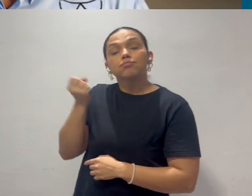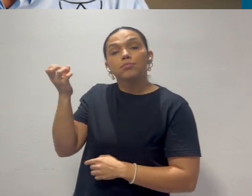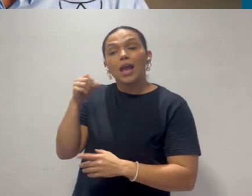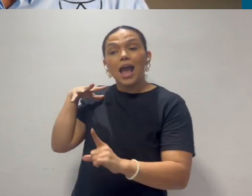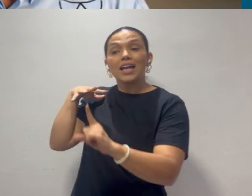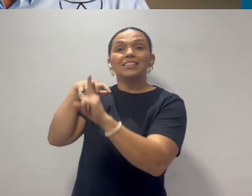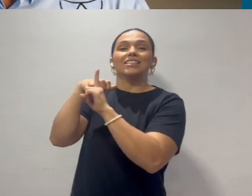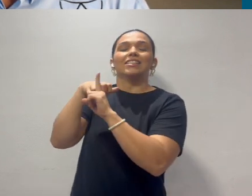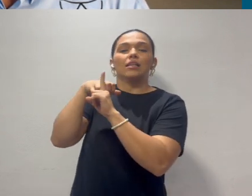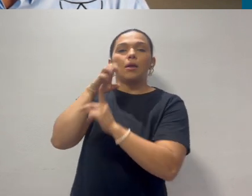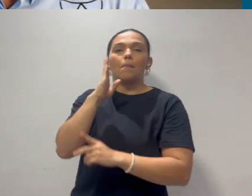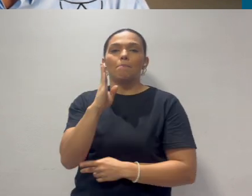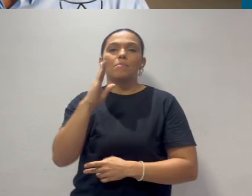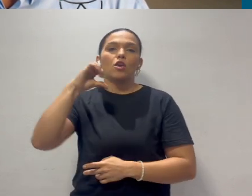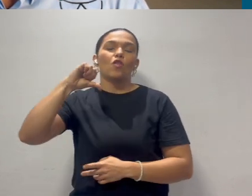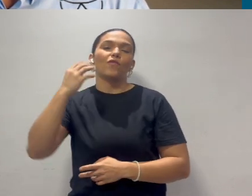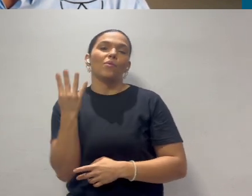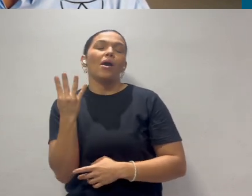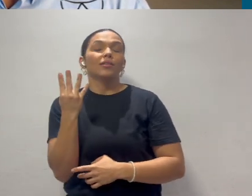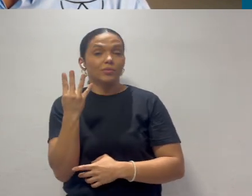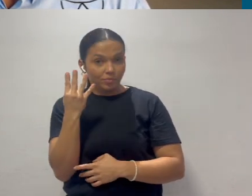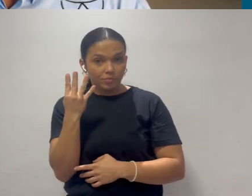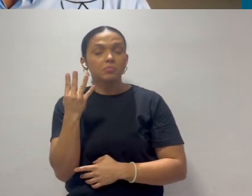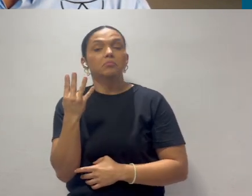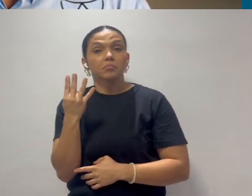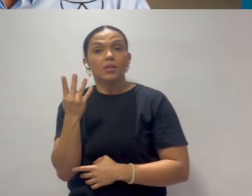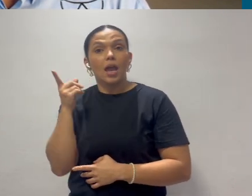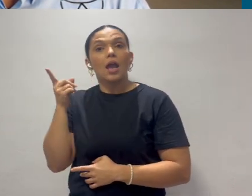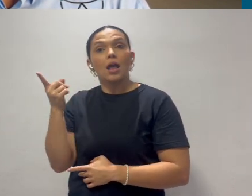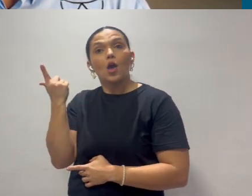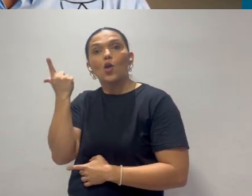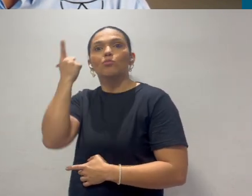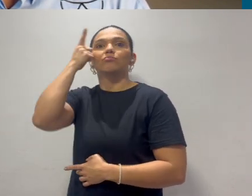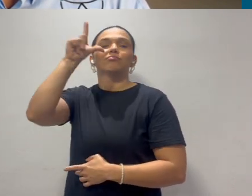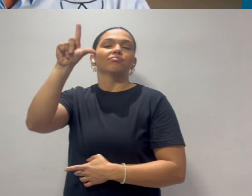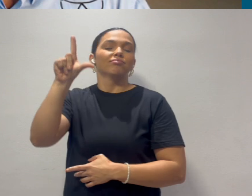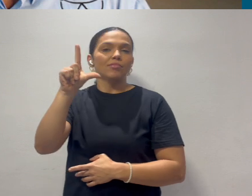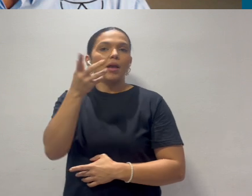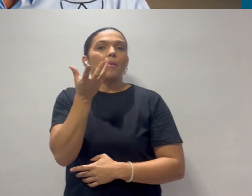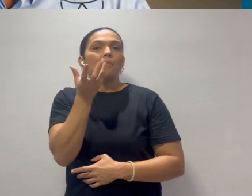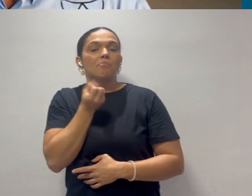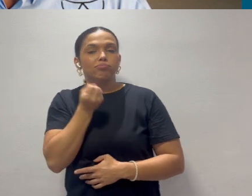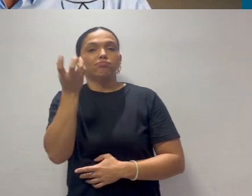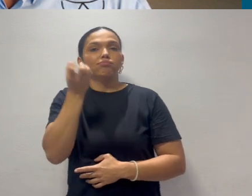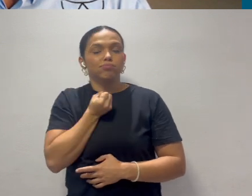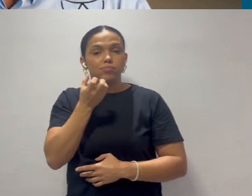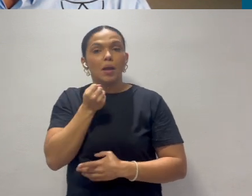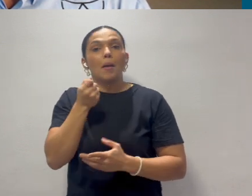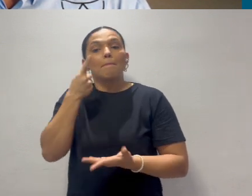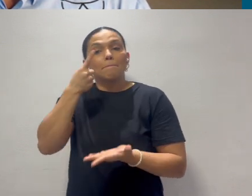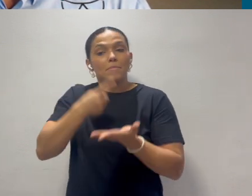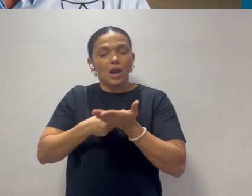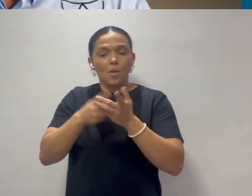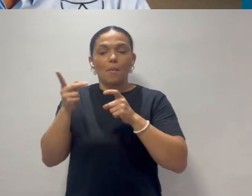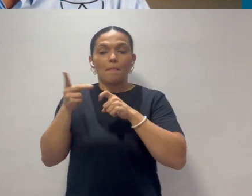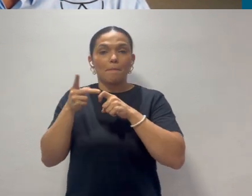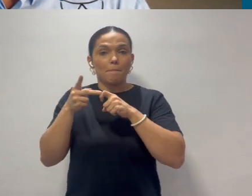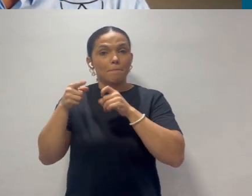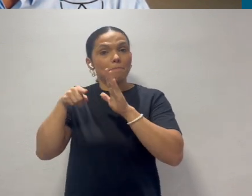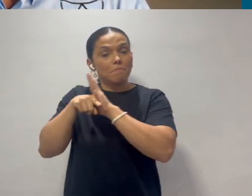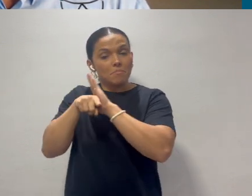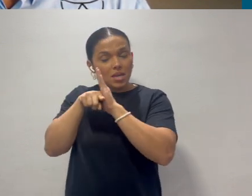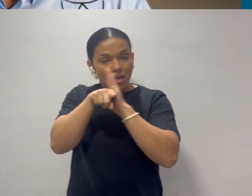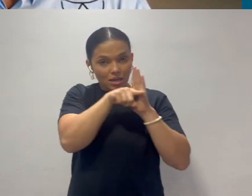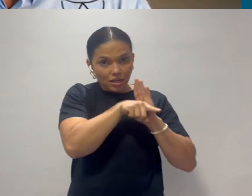que é o B94. Ela recebeu agora do INSS, foi marcada uma perícia, ela recebeu agora do